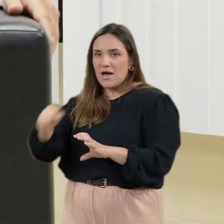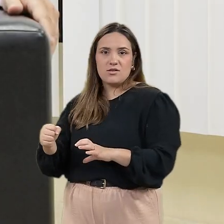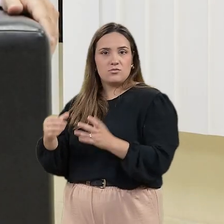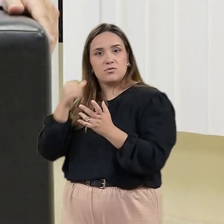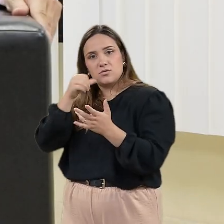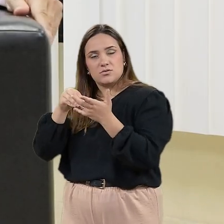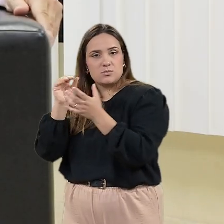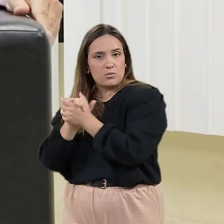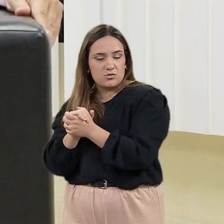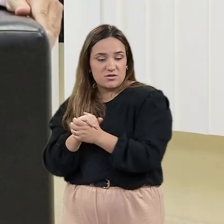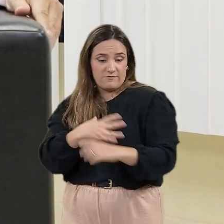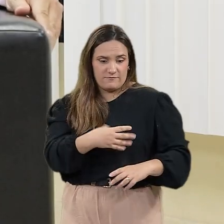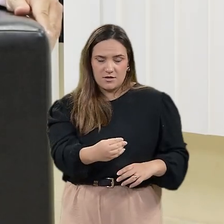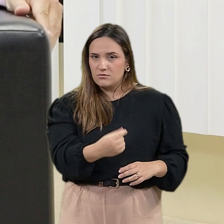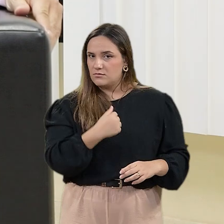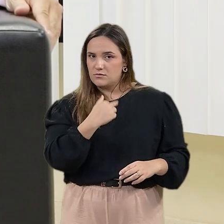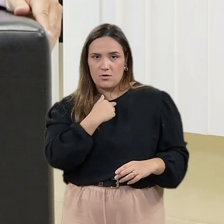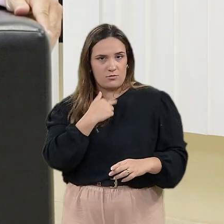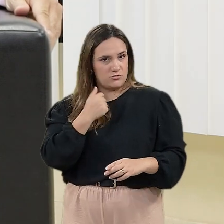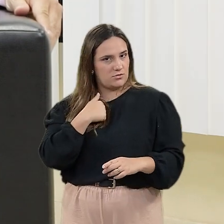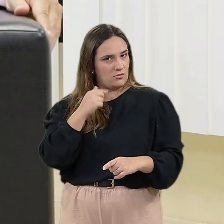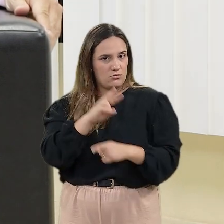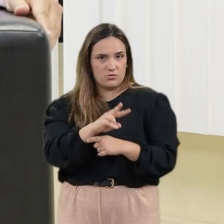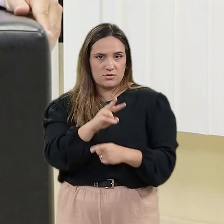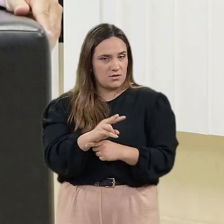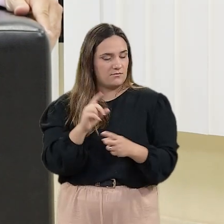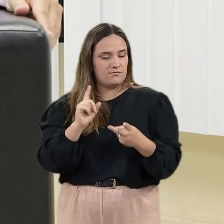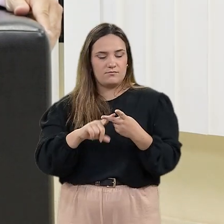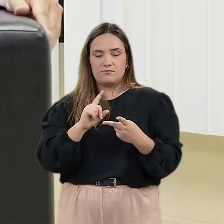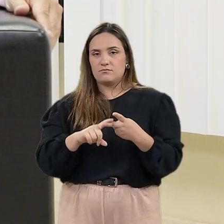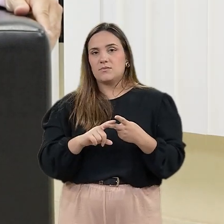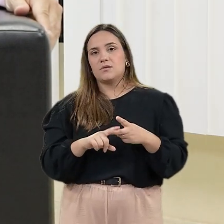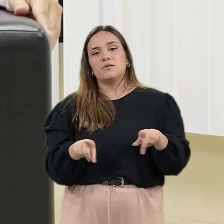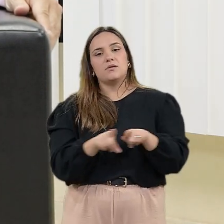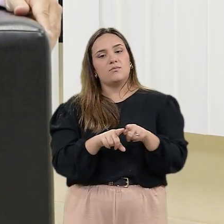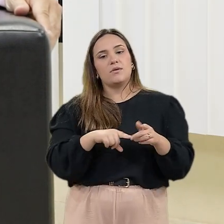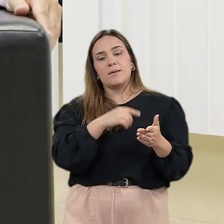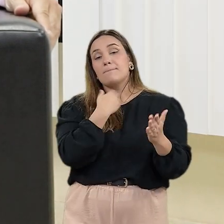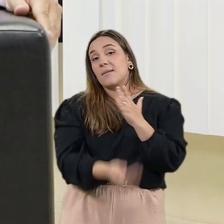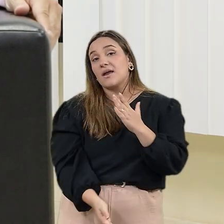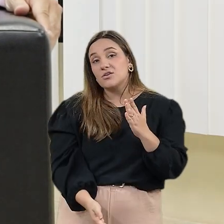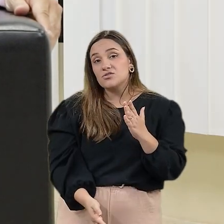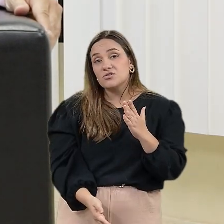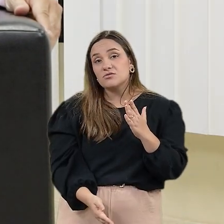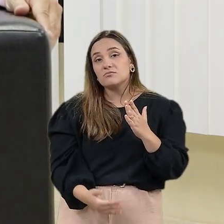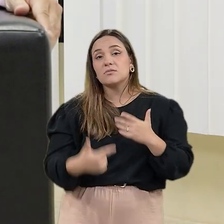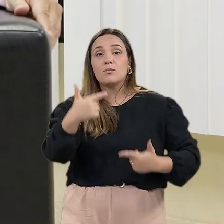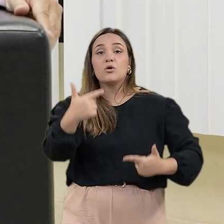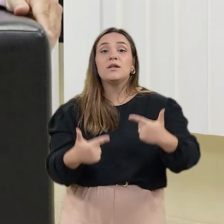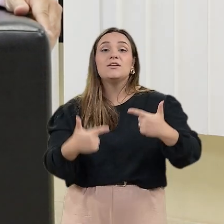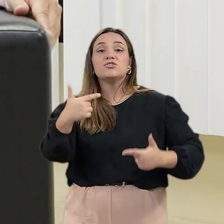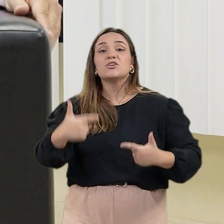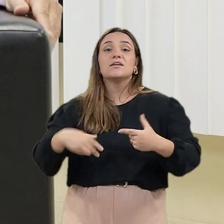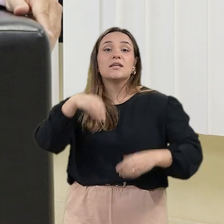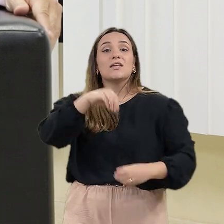temos lá a situação de proibição, de extinção, de cassação, de perda de